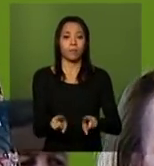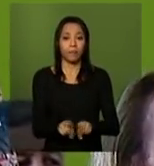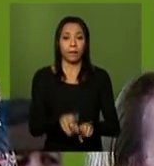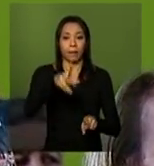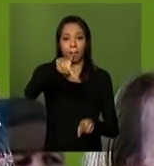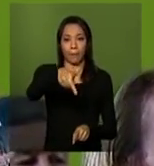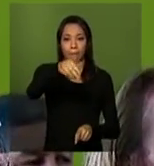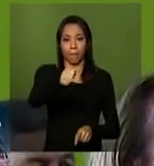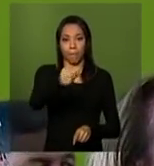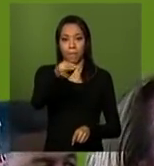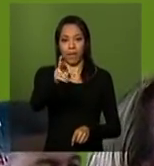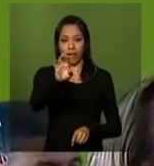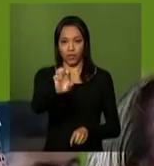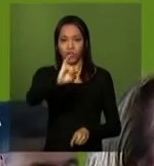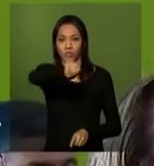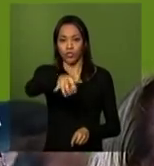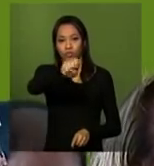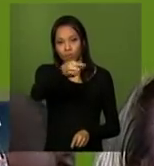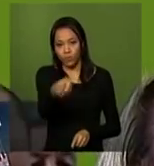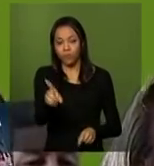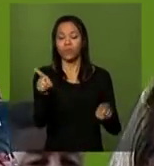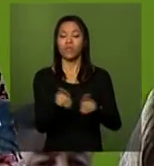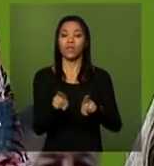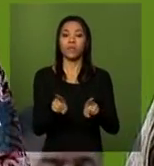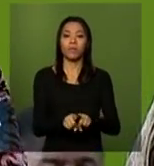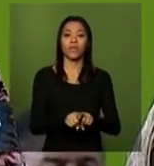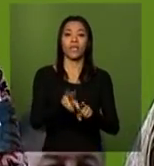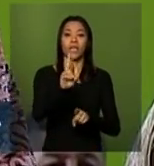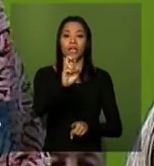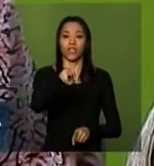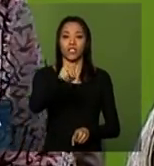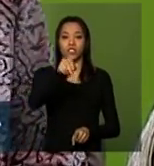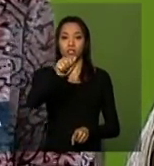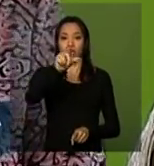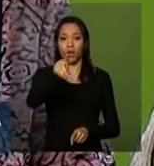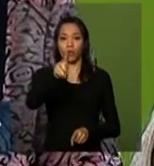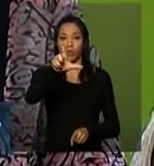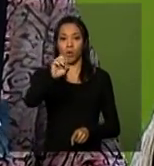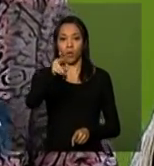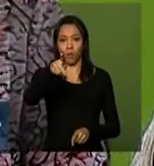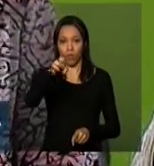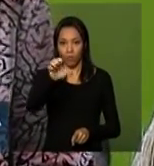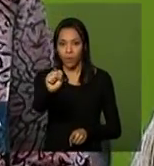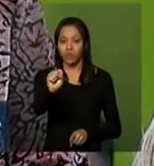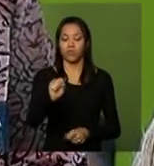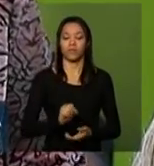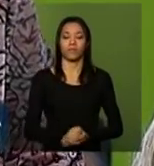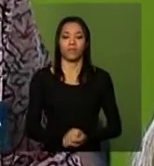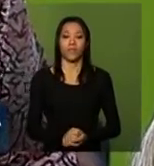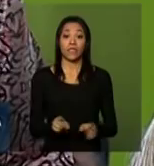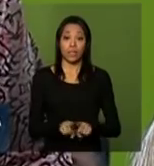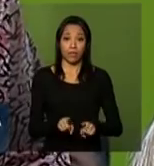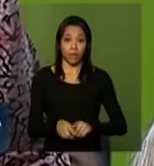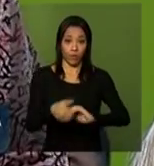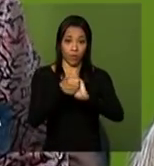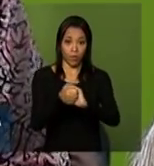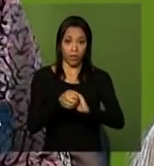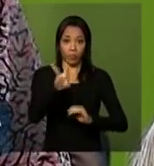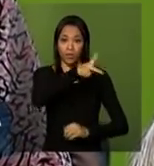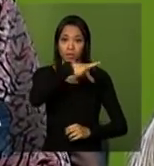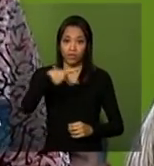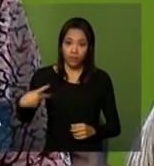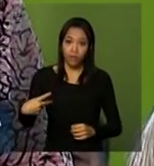Padre João deputado Reginaldo Lopes queria cumprimentar o presidente da Câmara